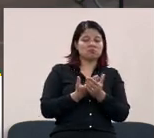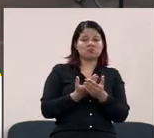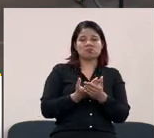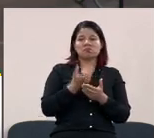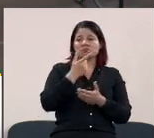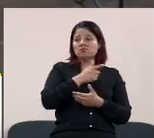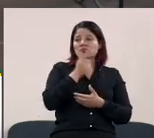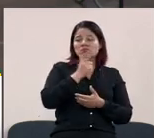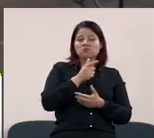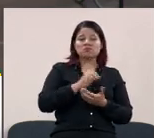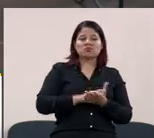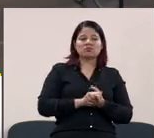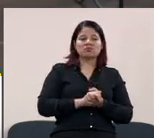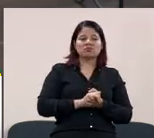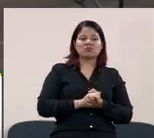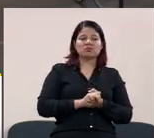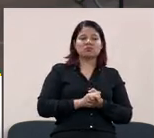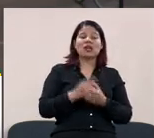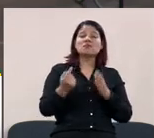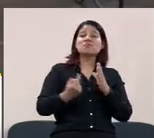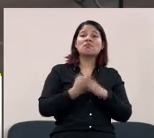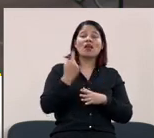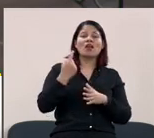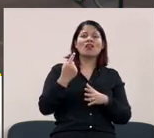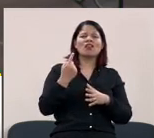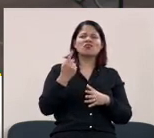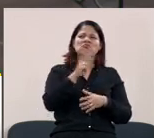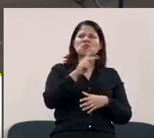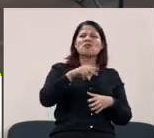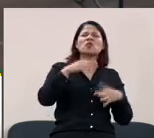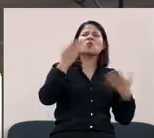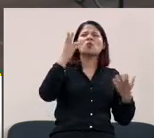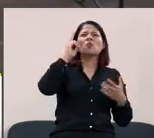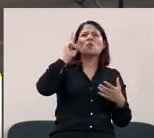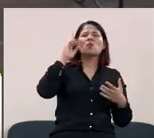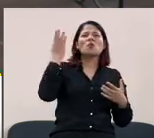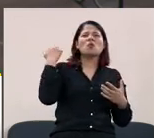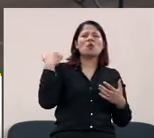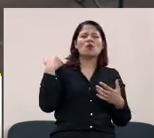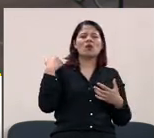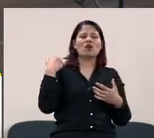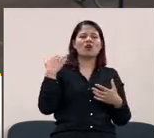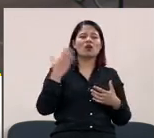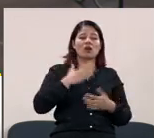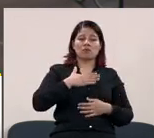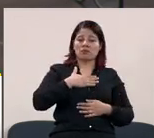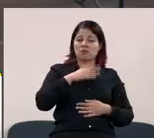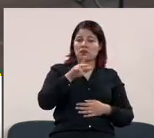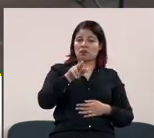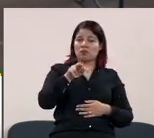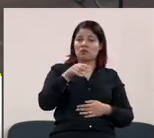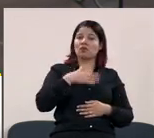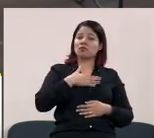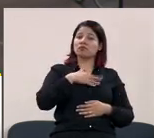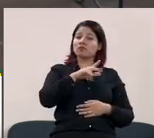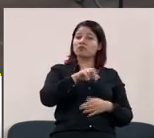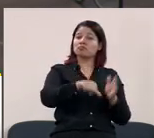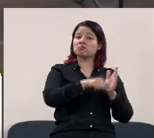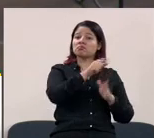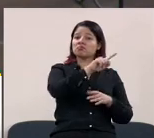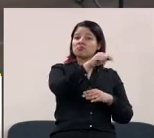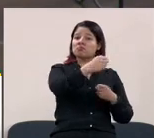Aí eu pensei, mas qual foi o professor seu que você se lembra? Eu lembro do meu irmão, foi meu primeiro professor. Eu só